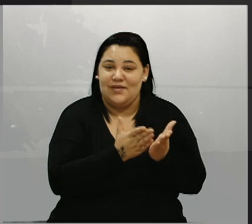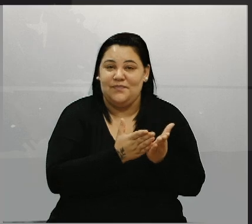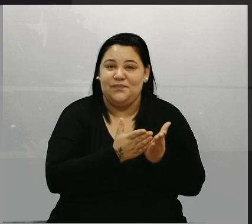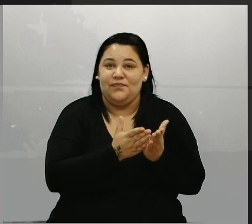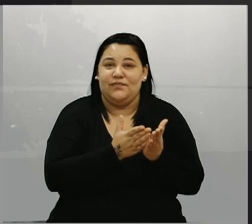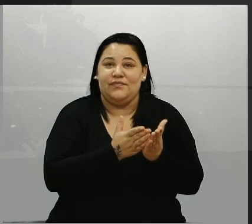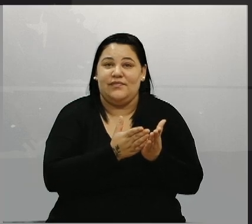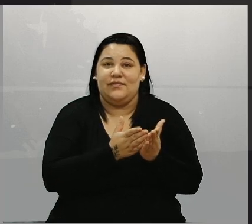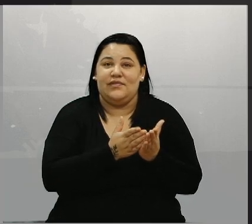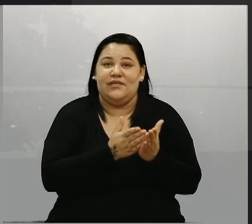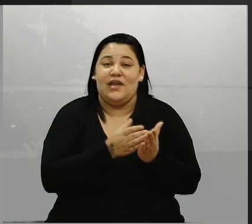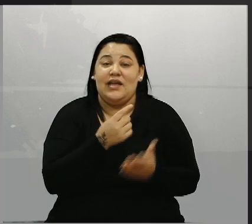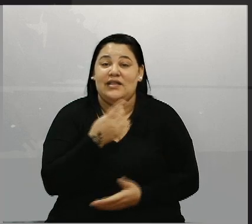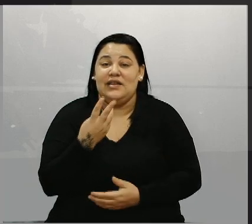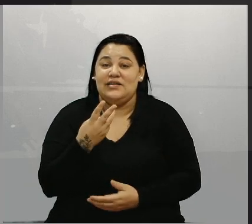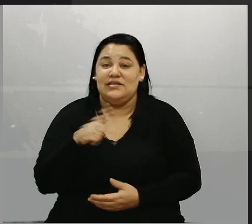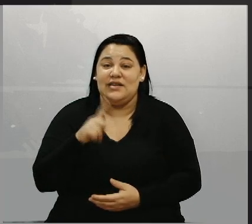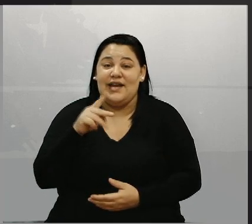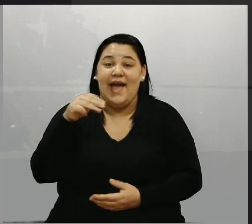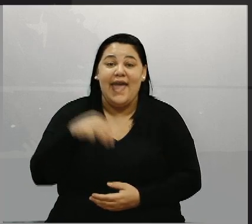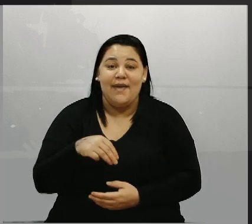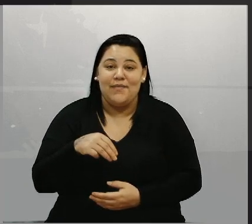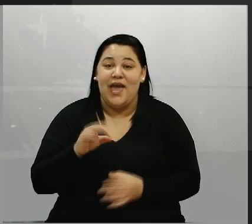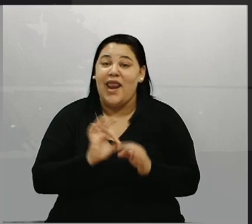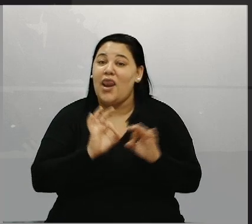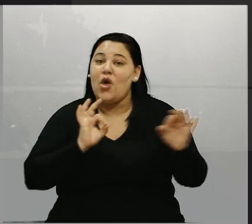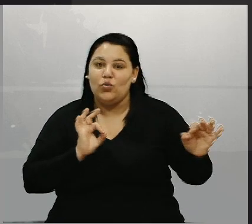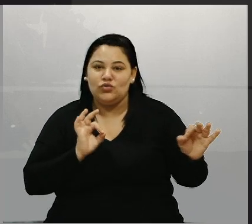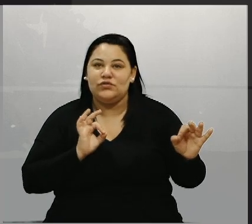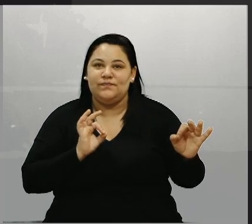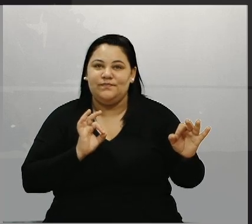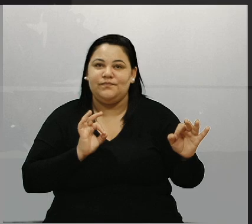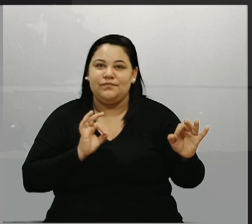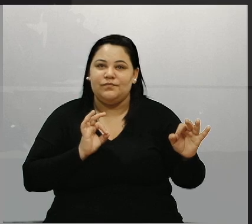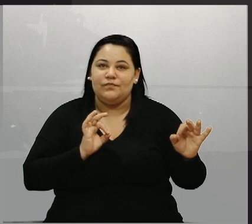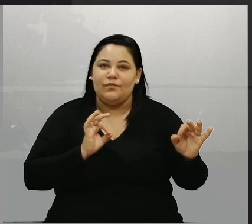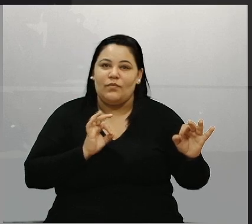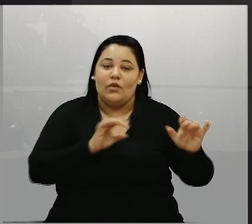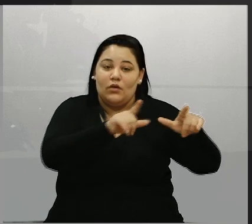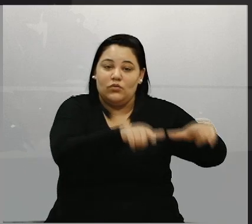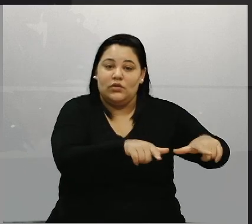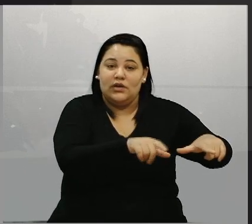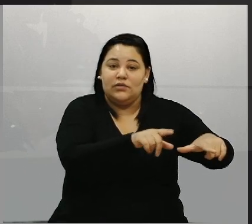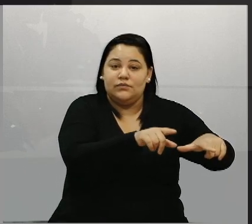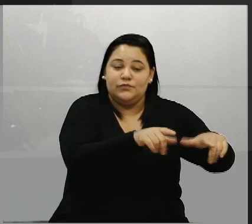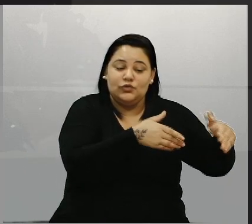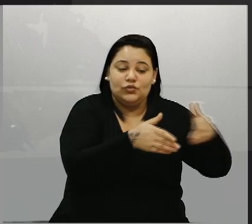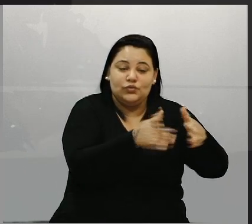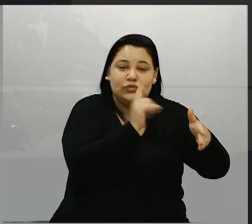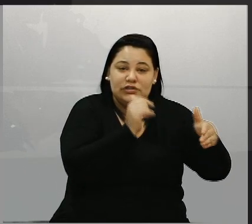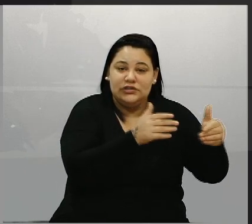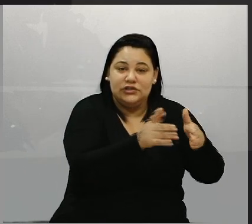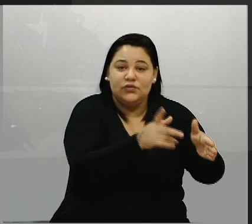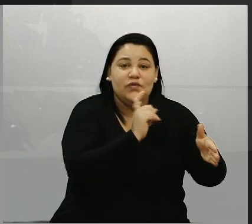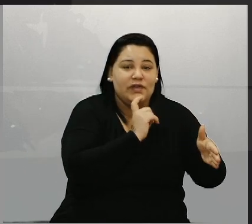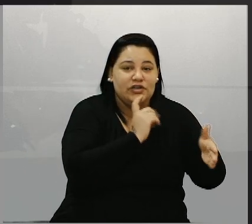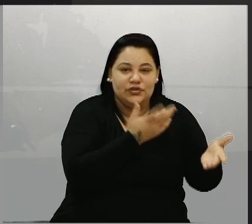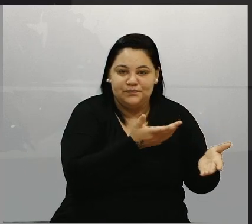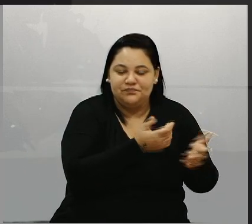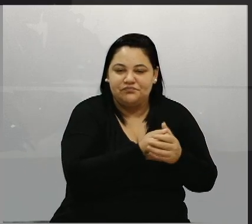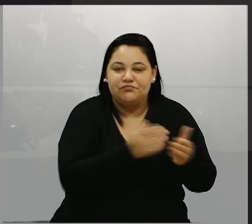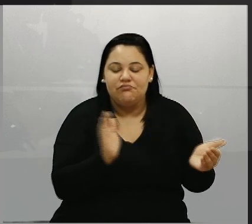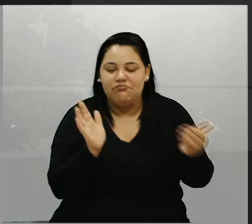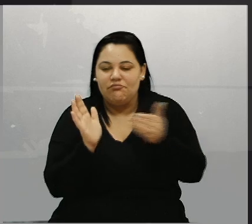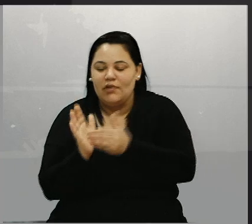dava 13 quilômetros. 13 quilômetros longe do Rio Verde até Canasvieiras. E o prefeito